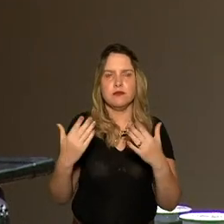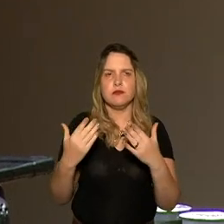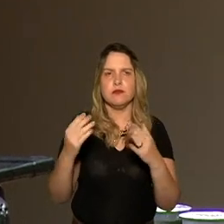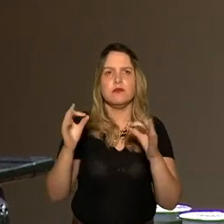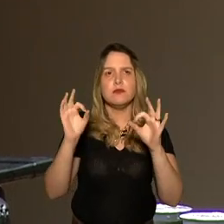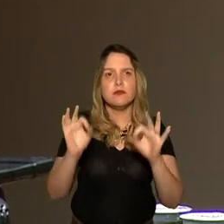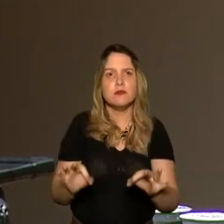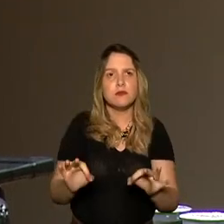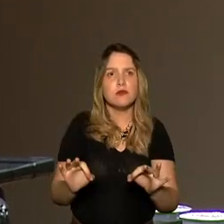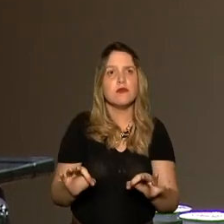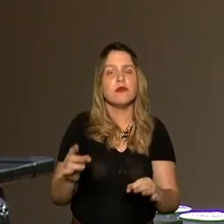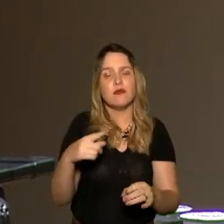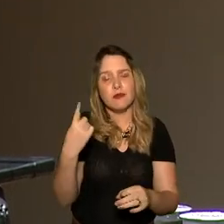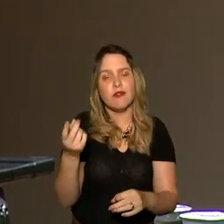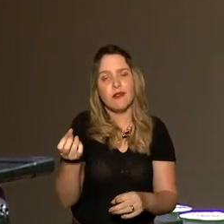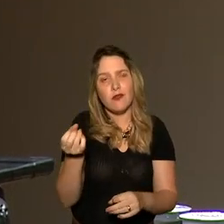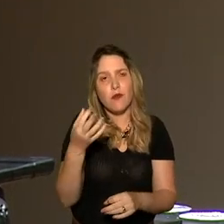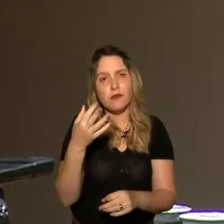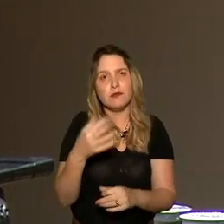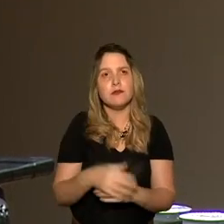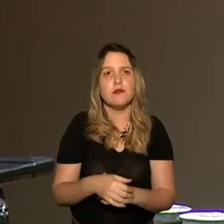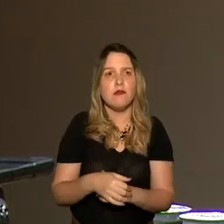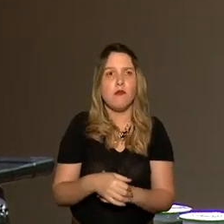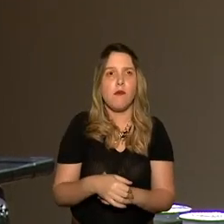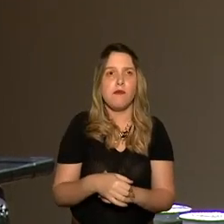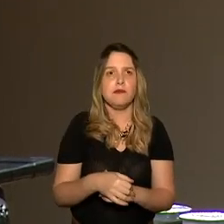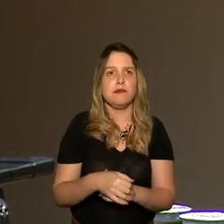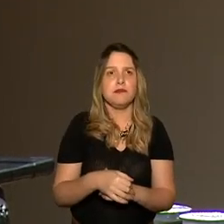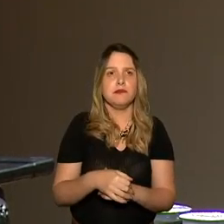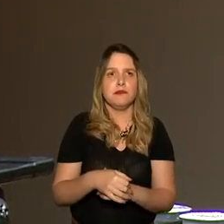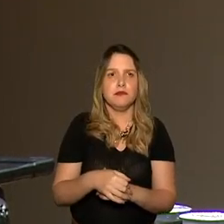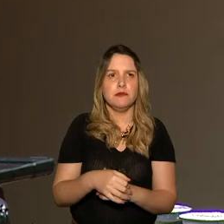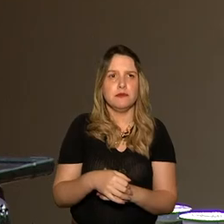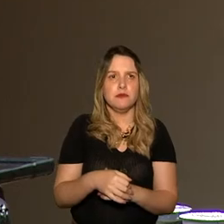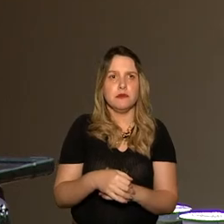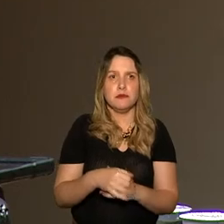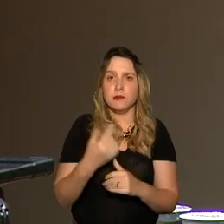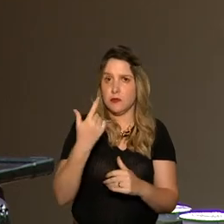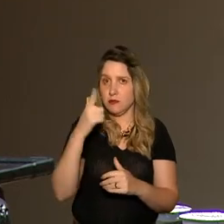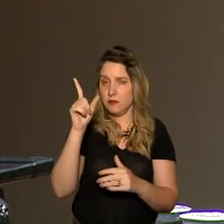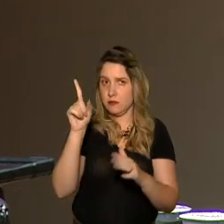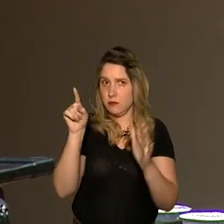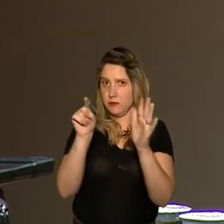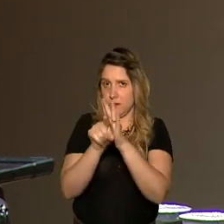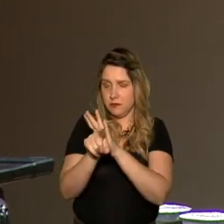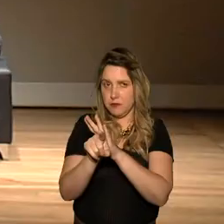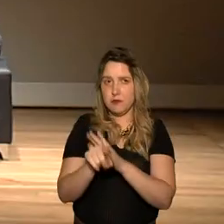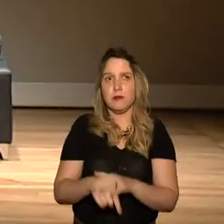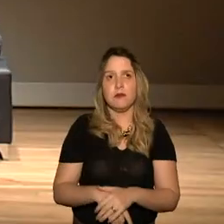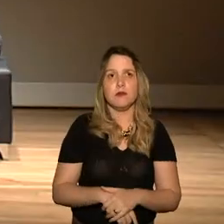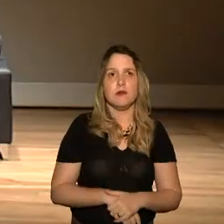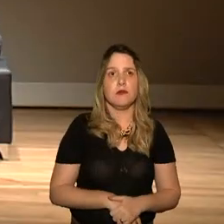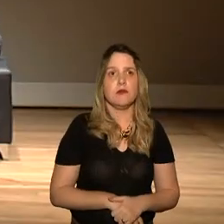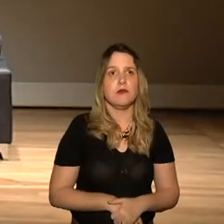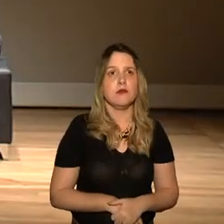que que é Nossa né de todos nós vamos para a próxima questão